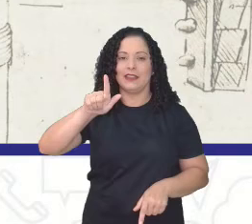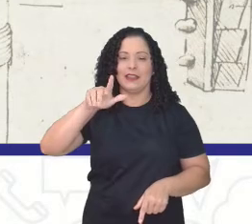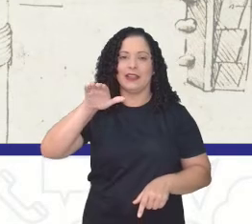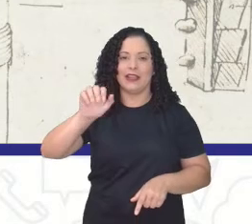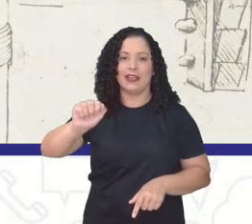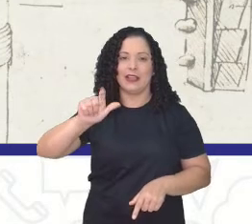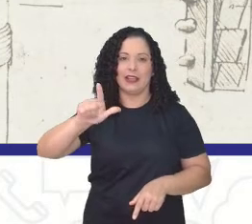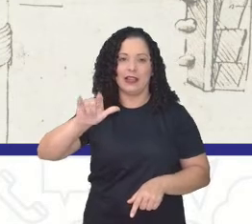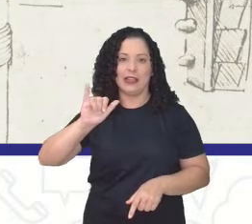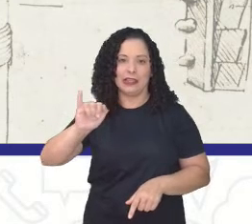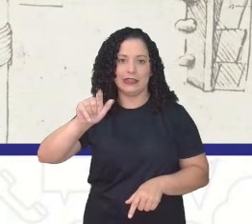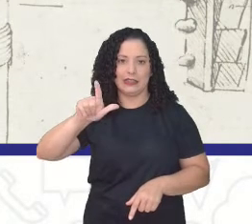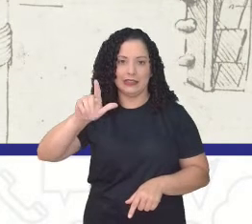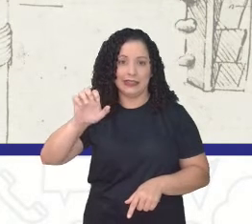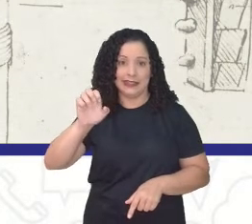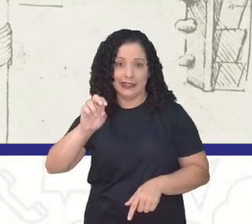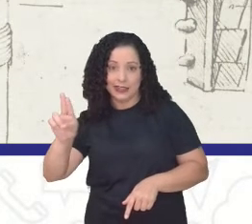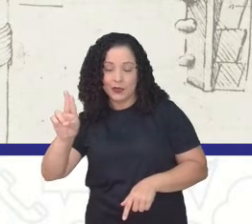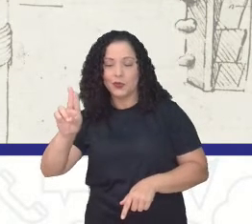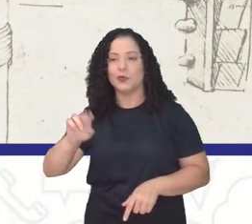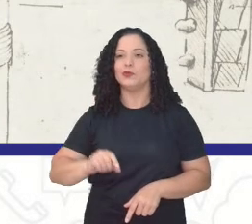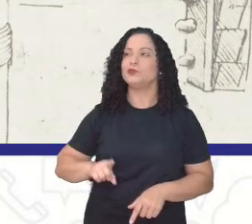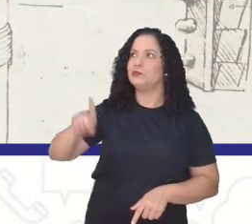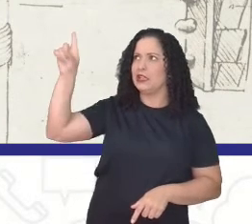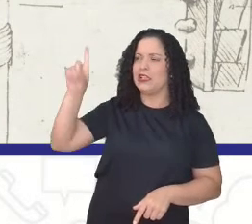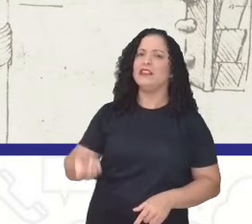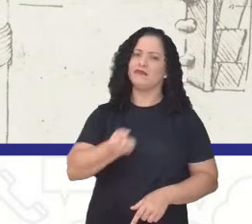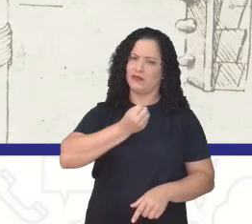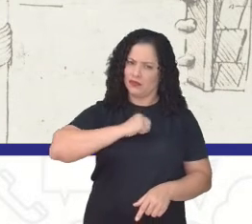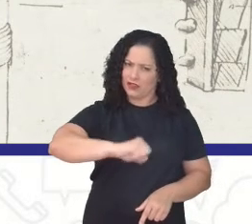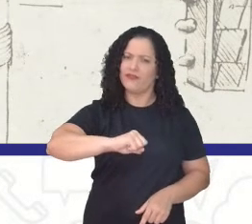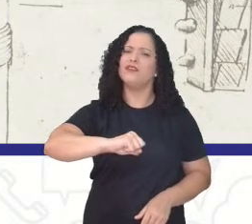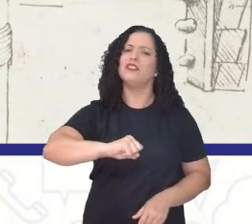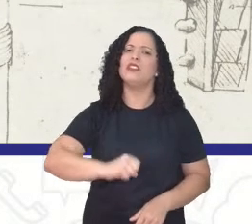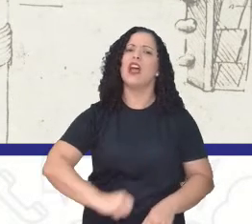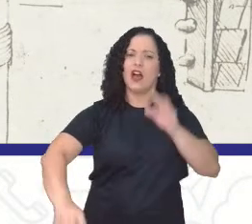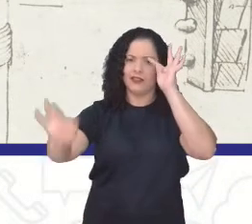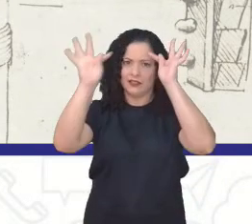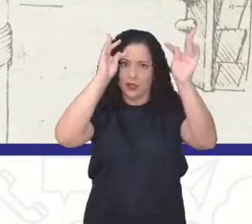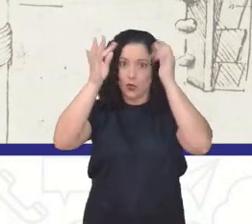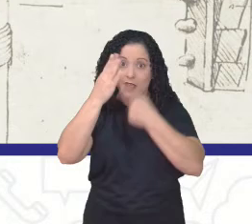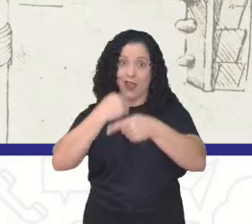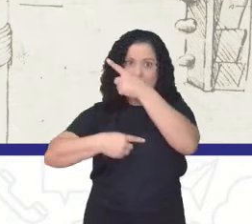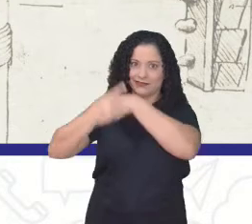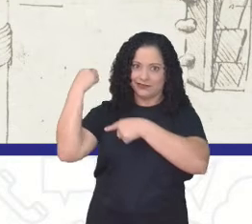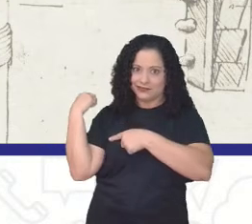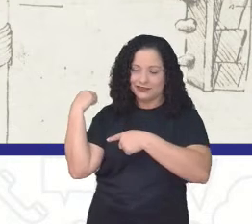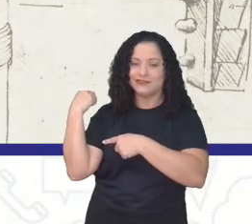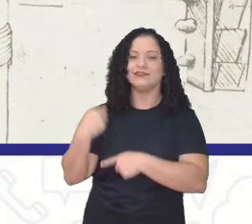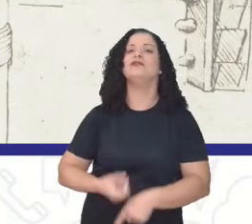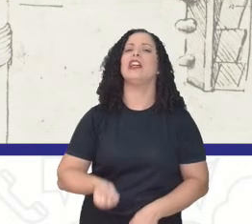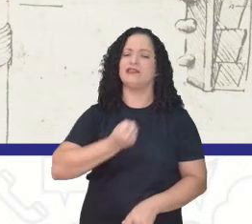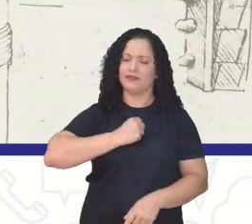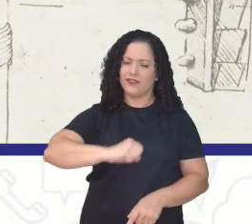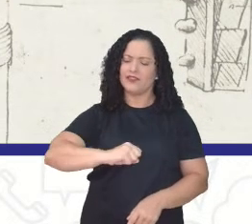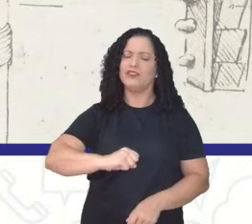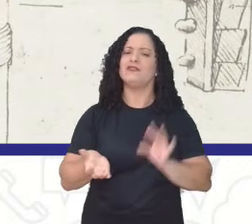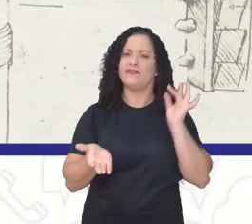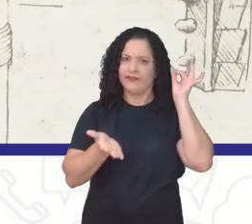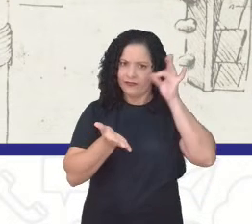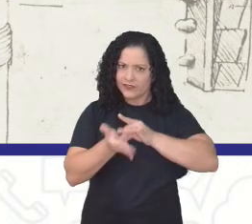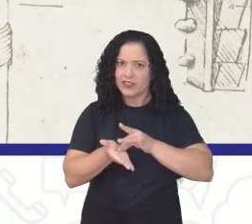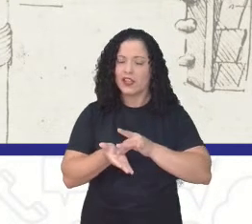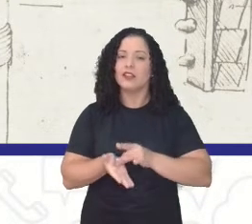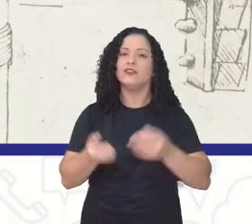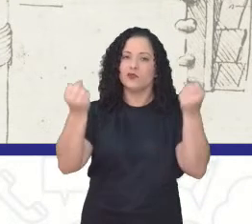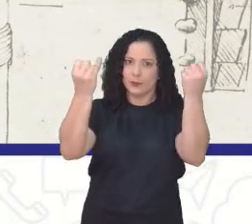Galilei. Ele defendia publicamente a teoria de Copérnico, né, a teoria heliocêntrica, dizendo, né, que